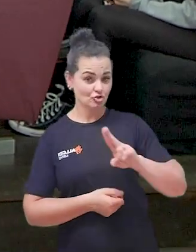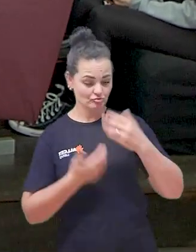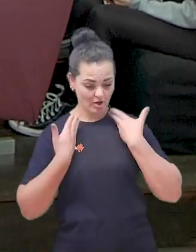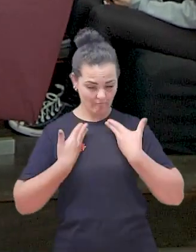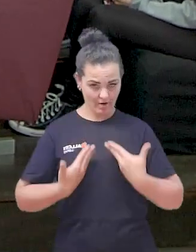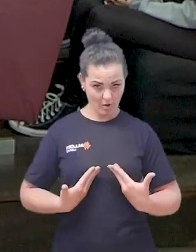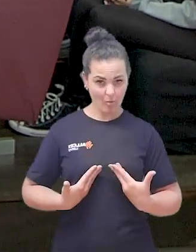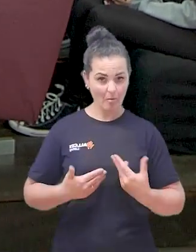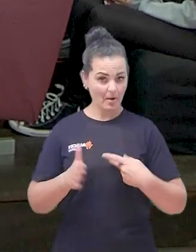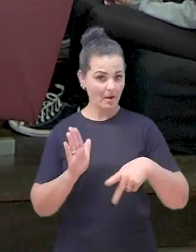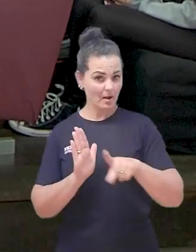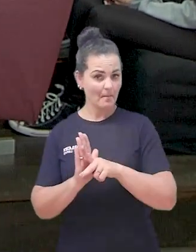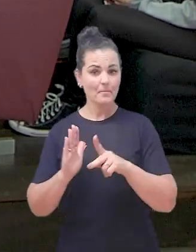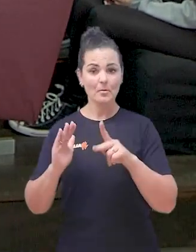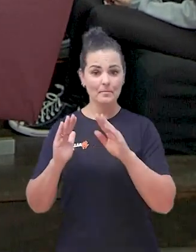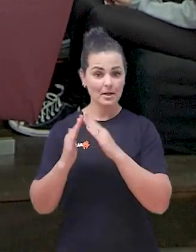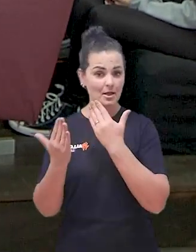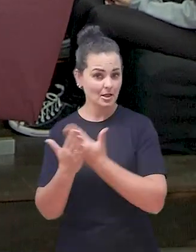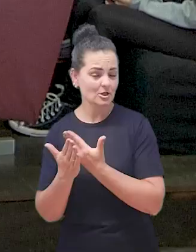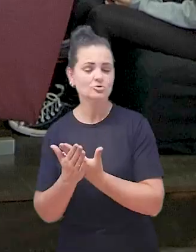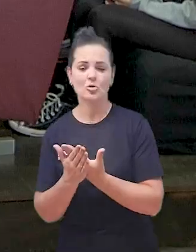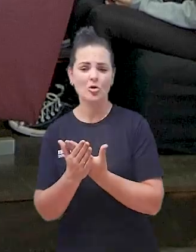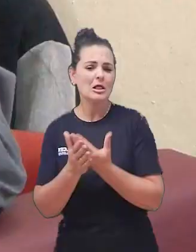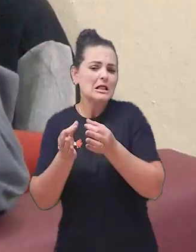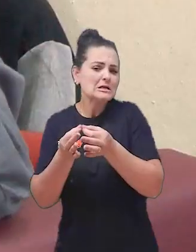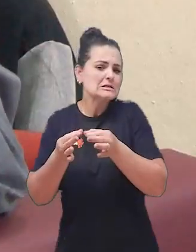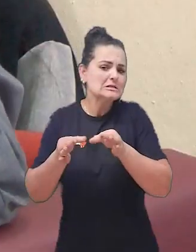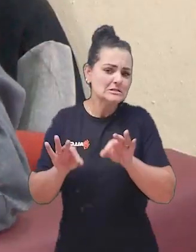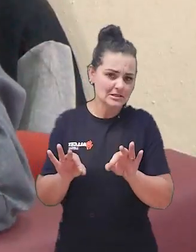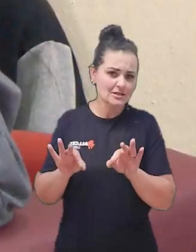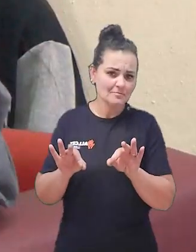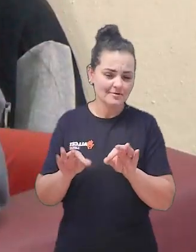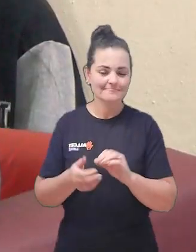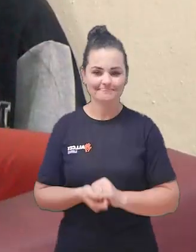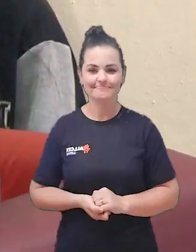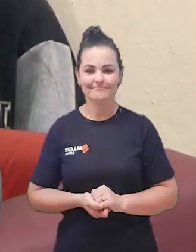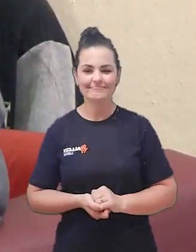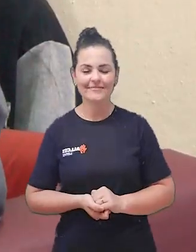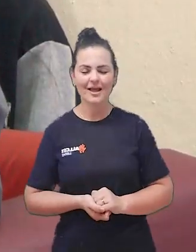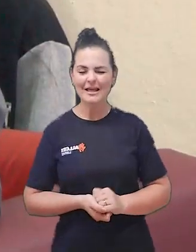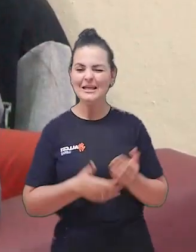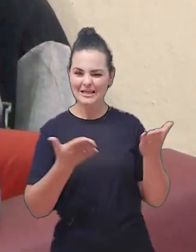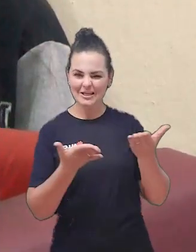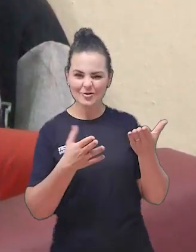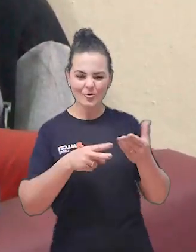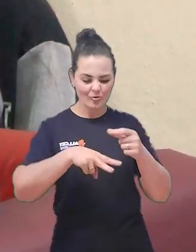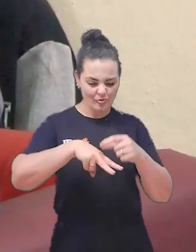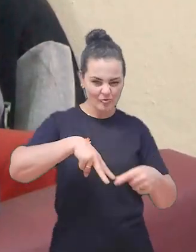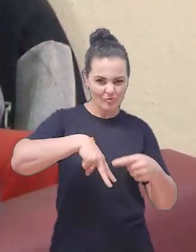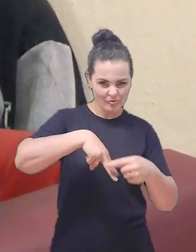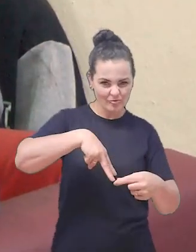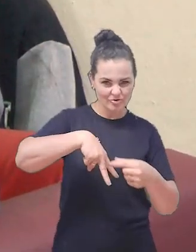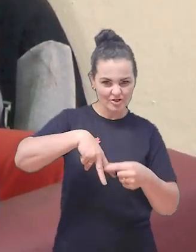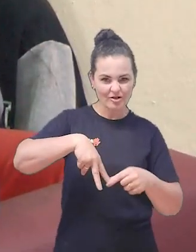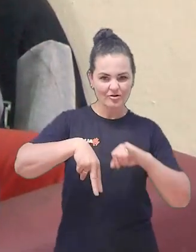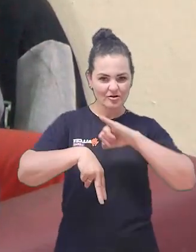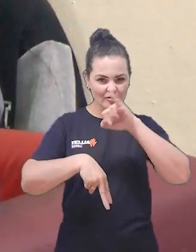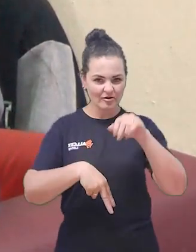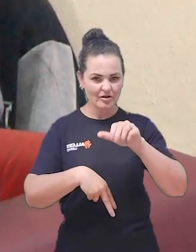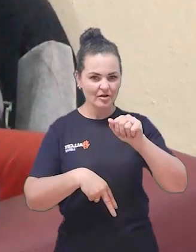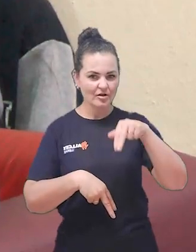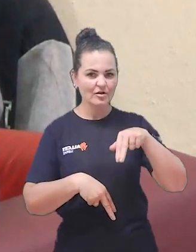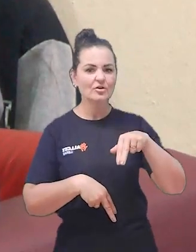uniforme bem simples, uma calça, hoje vocês usam calça jeans, né? E tem